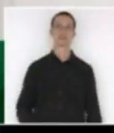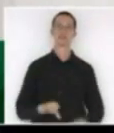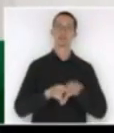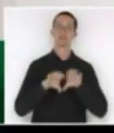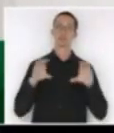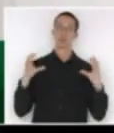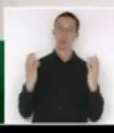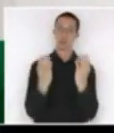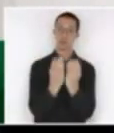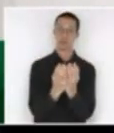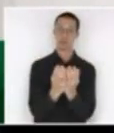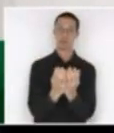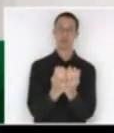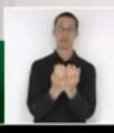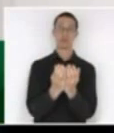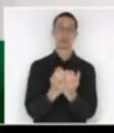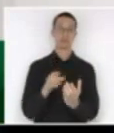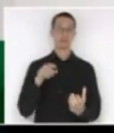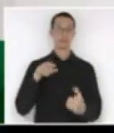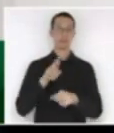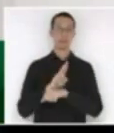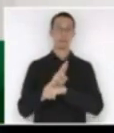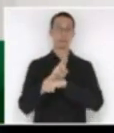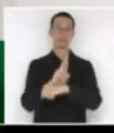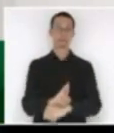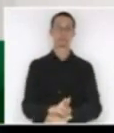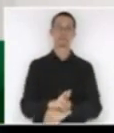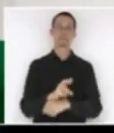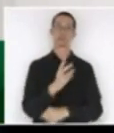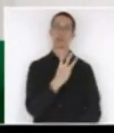também, que representa aí mais de 300 mil